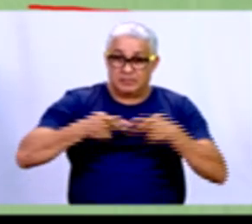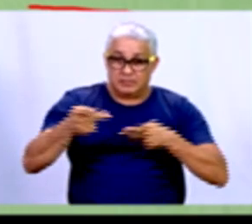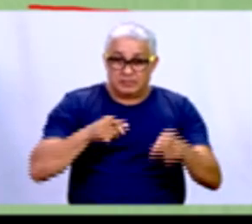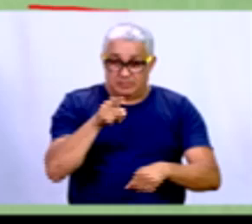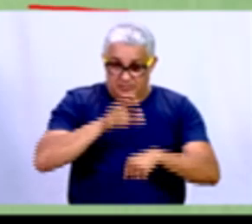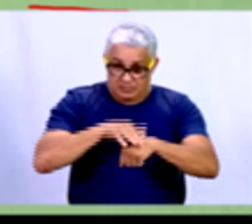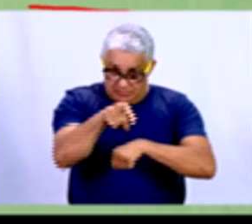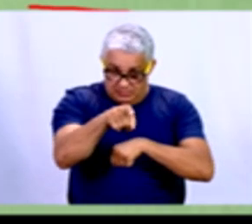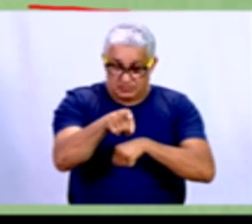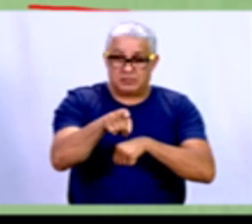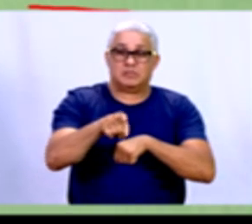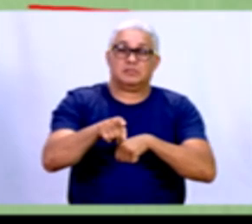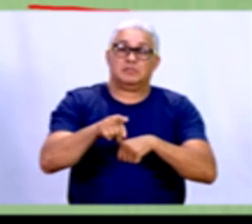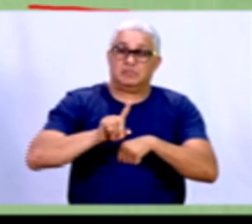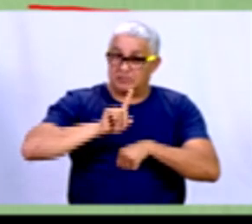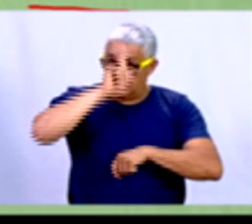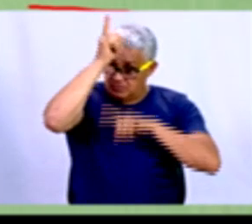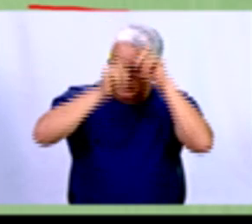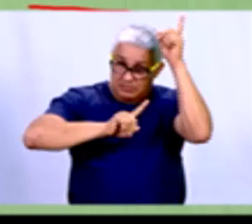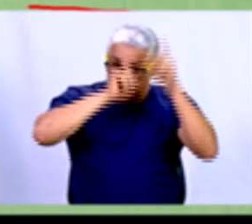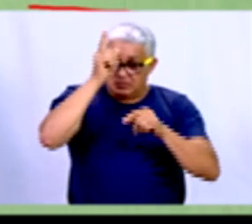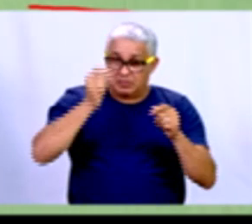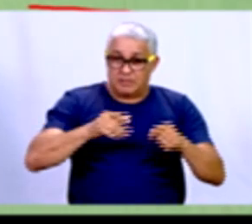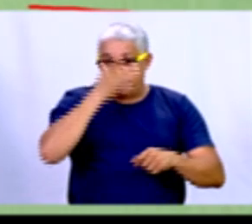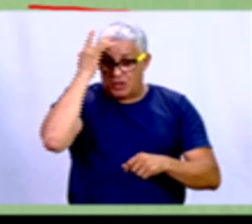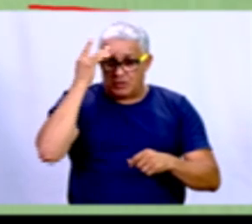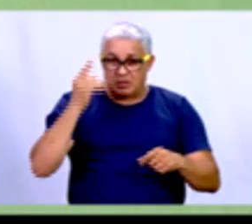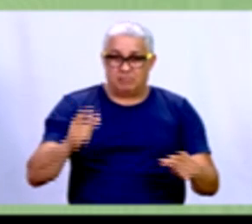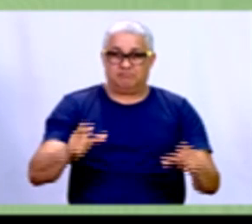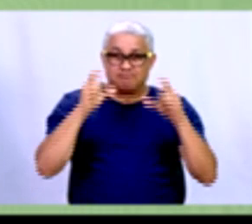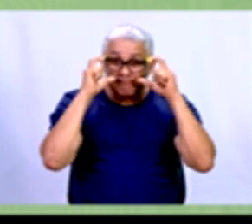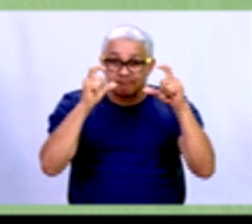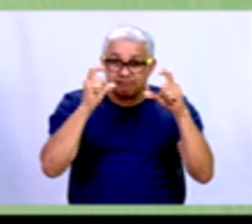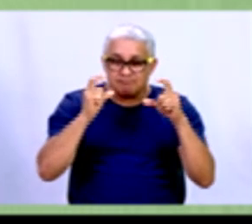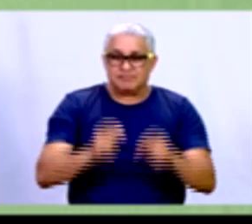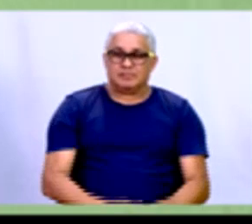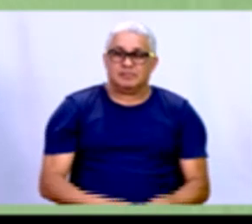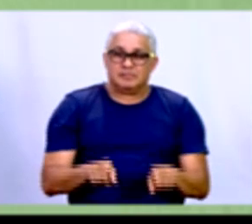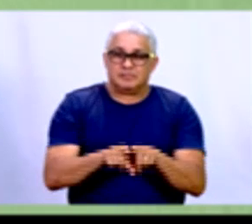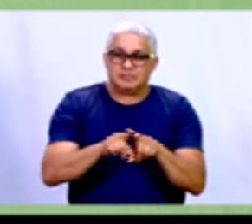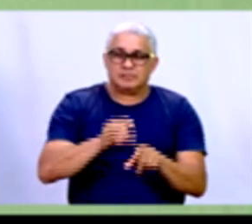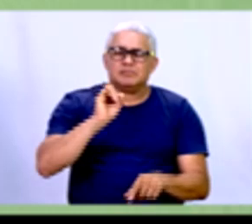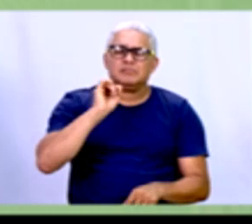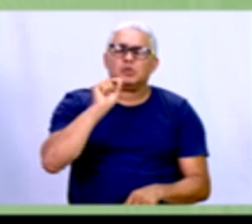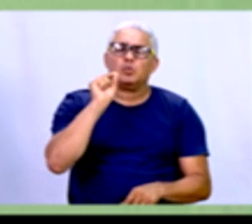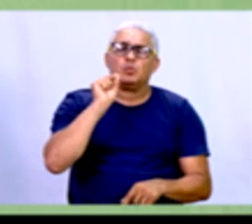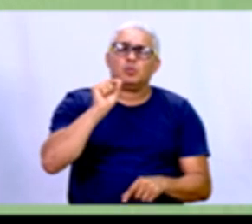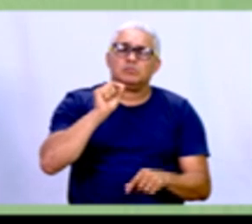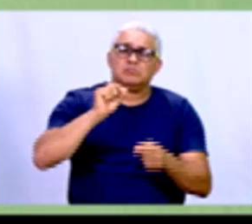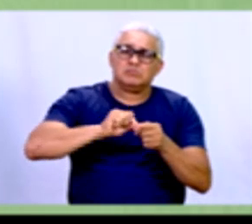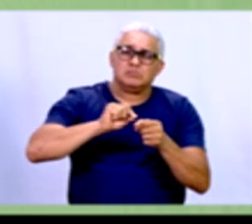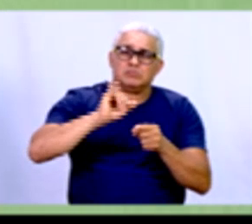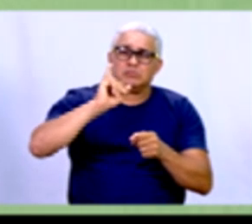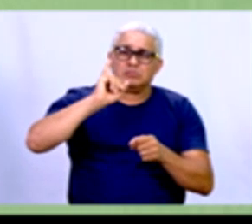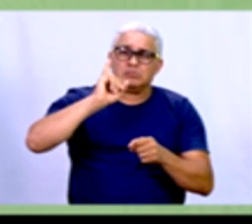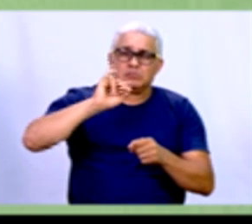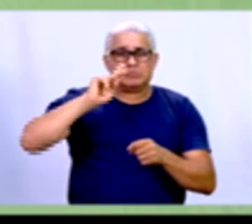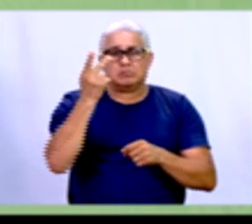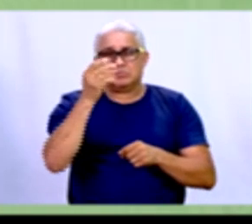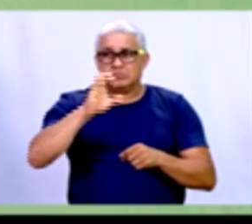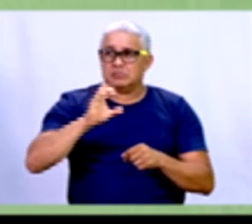vocês criem sejam atrativos para esses usuários. O que faz a IHC? Ela auxilia o